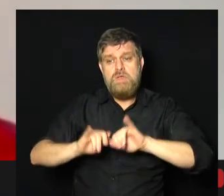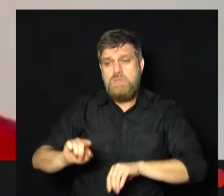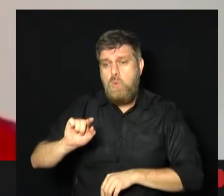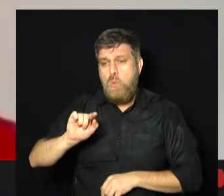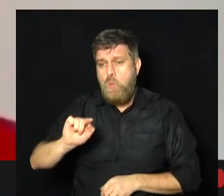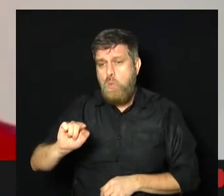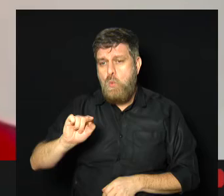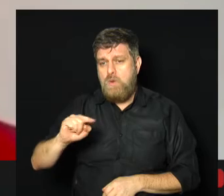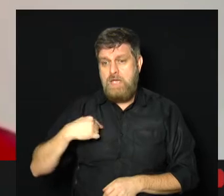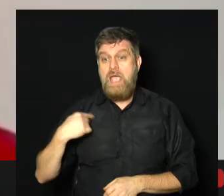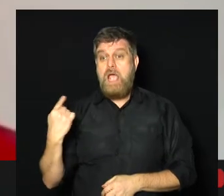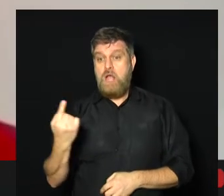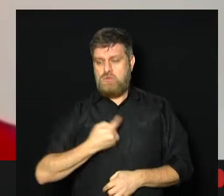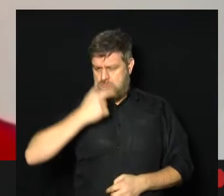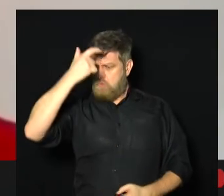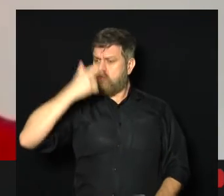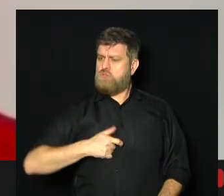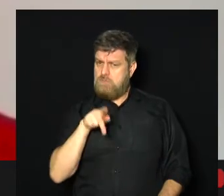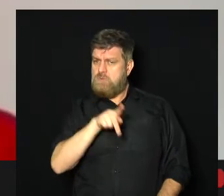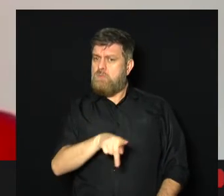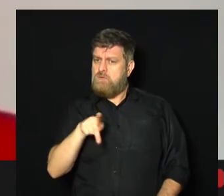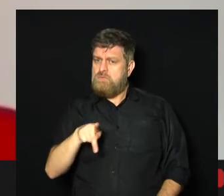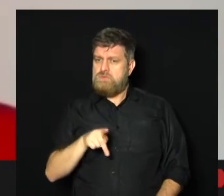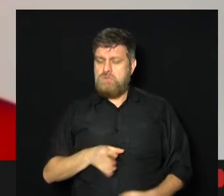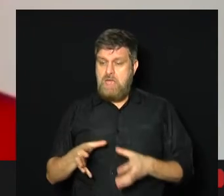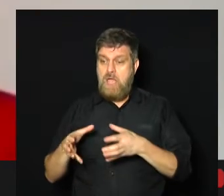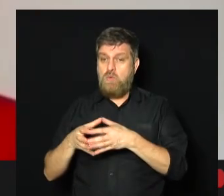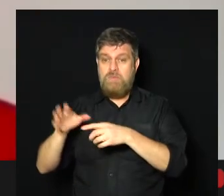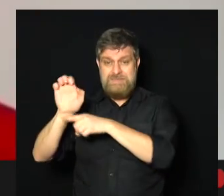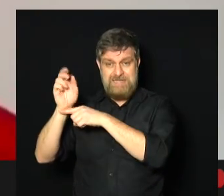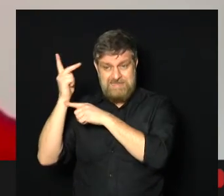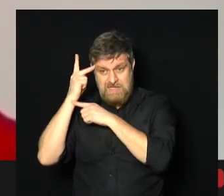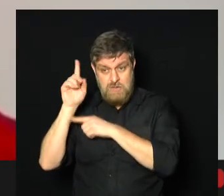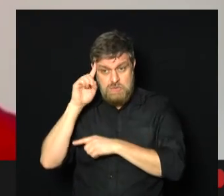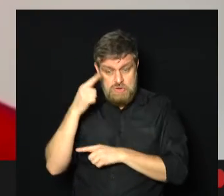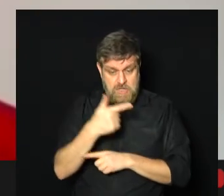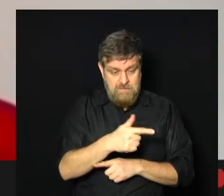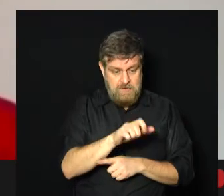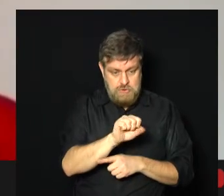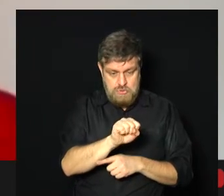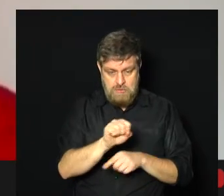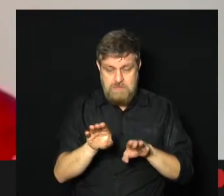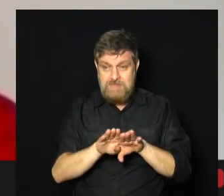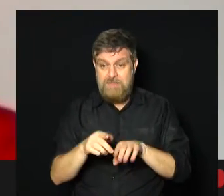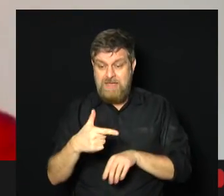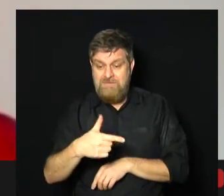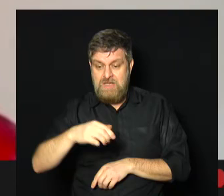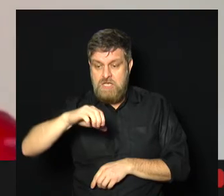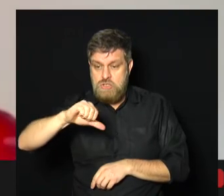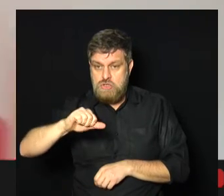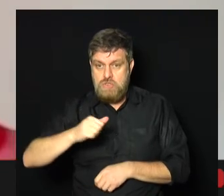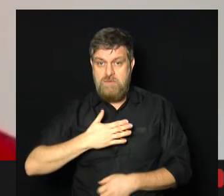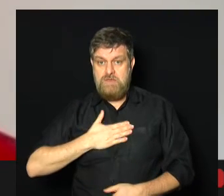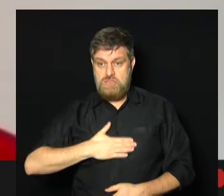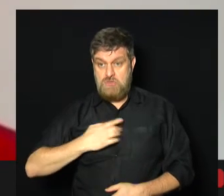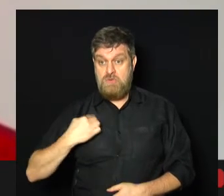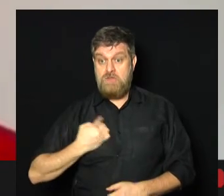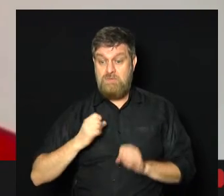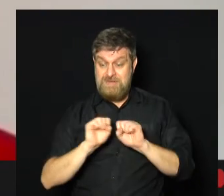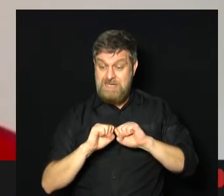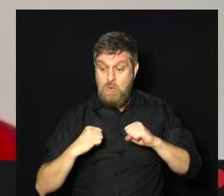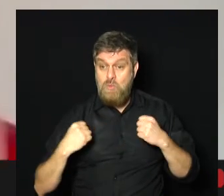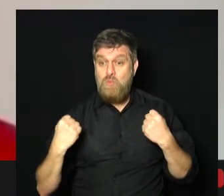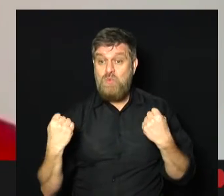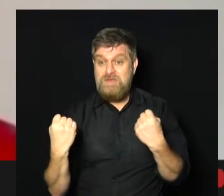movimento, somos professoras, né, desse movimento estadual, é que nos dias 28 e 29 de agosto nós vamos realizar um seminário. E aí, né,